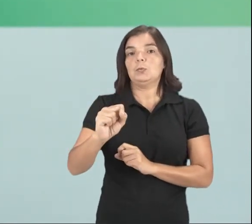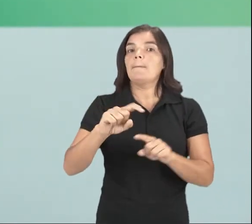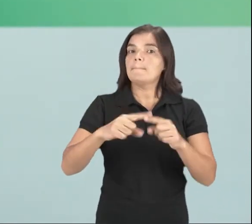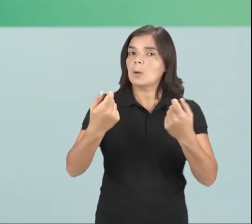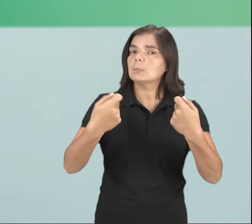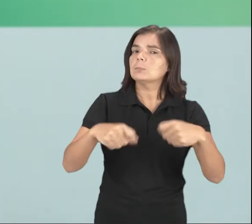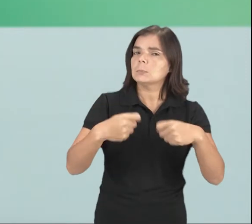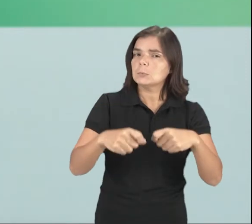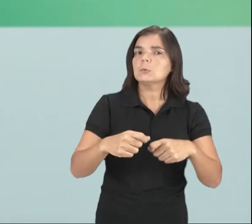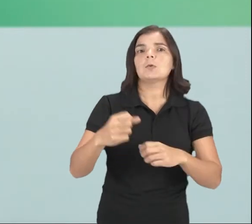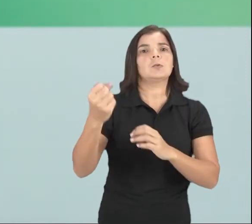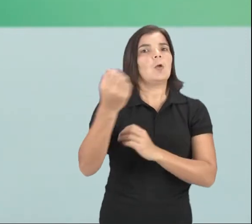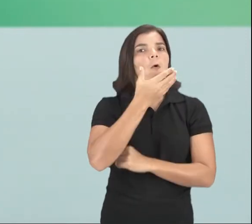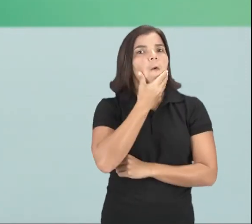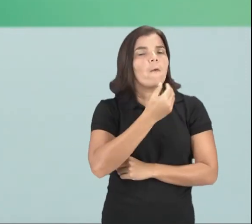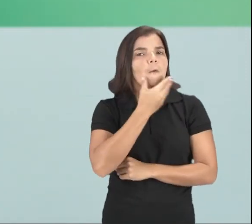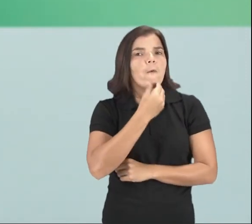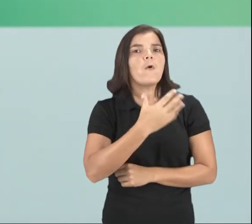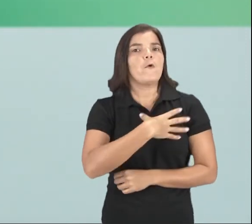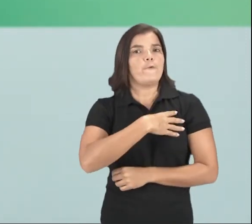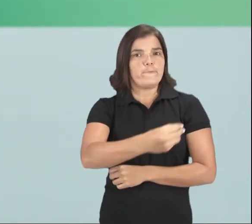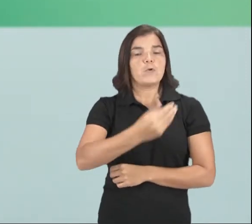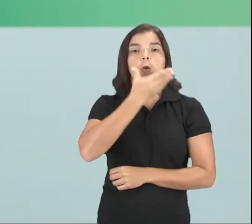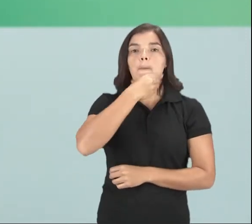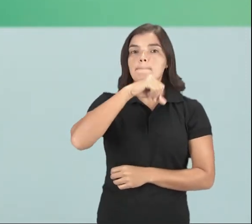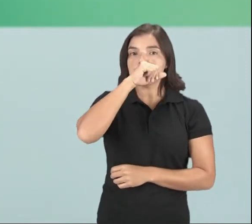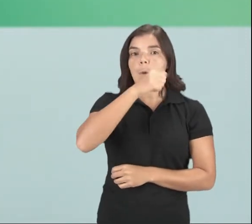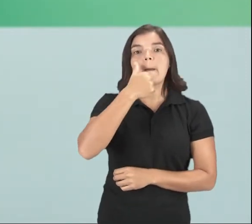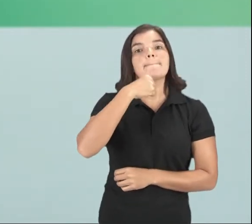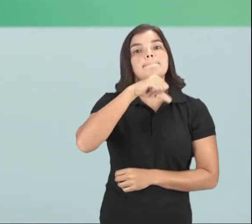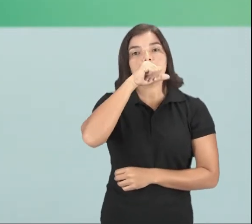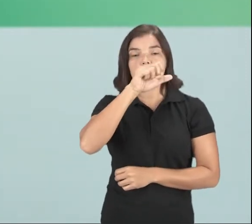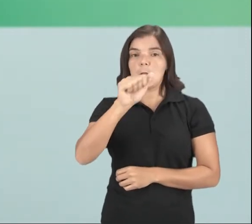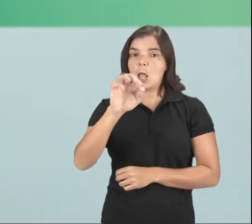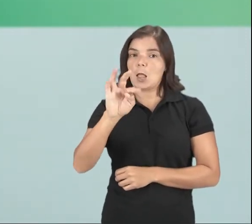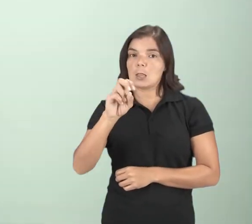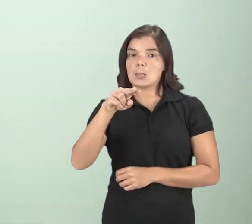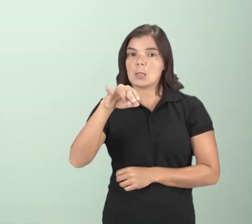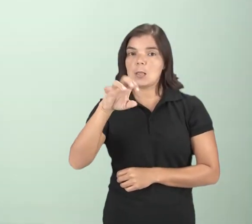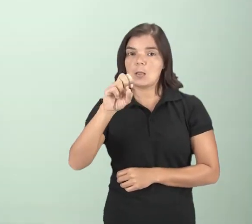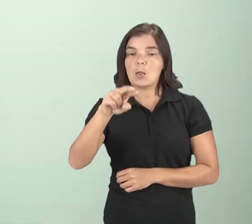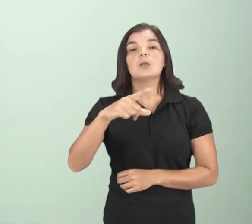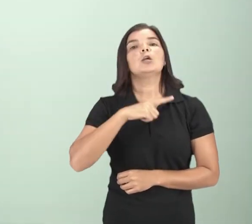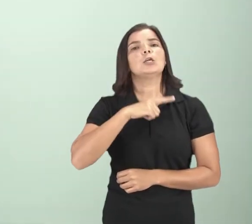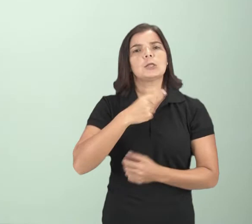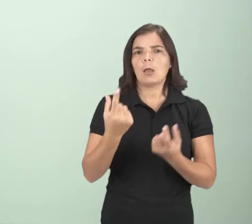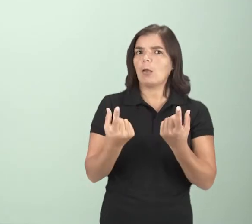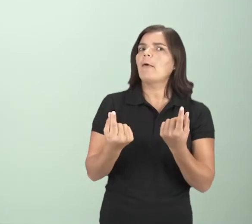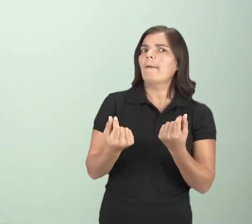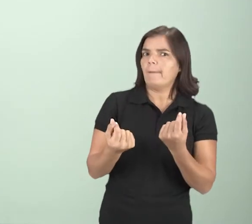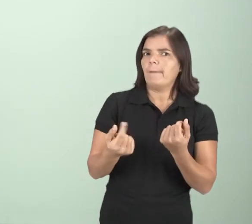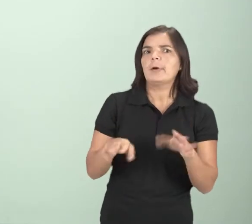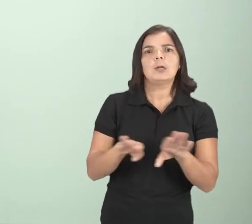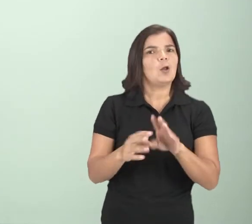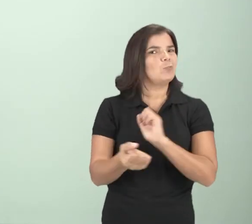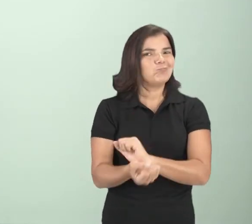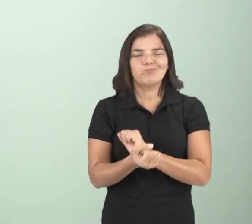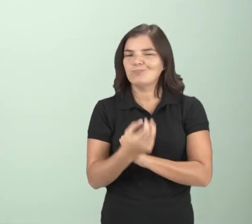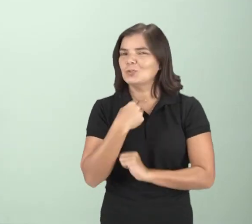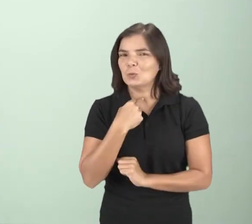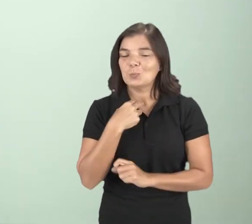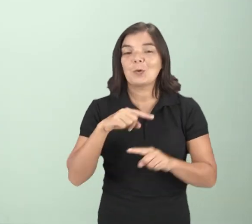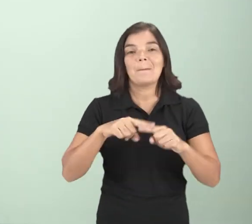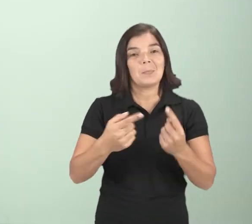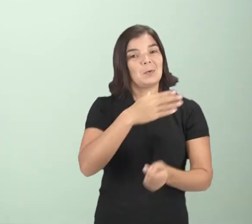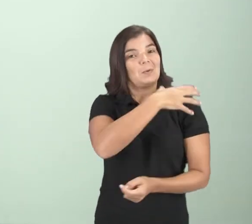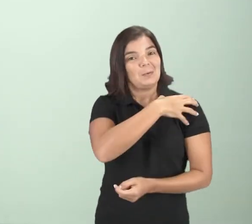Mas precisava ser homem, ser filho de pai e mãe ateniense e ter algum bem, quer dizer, não ser também escravo. Porque,